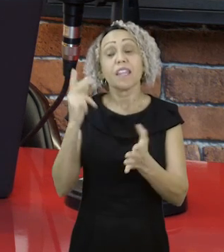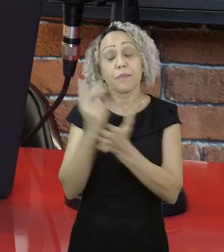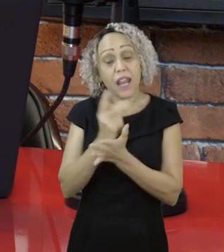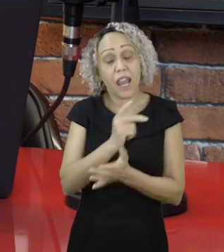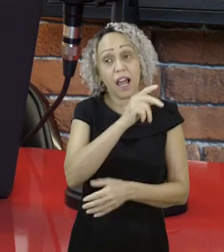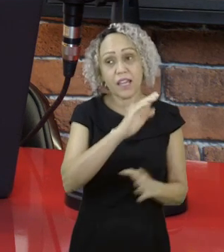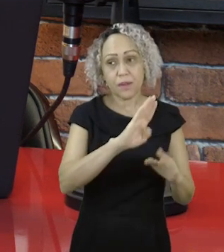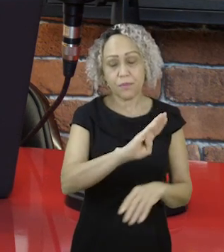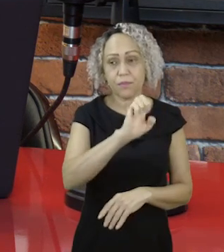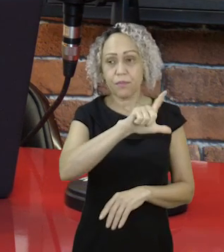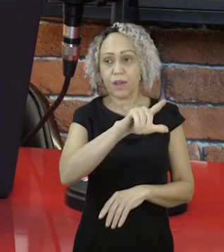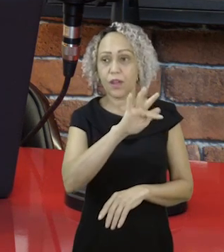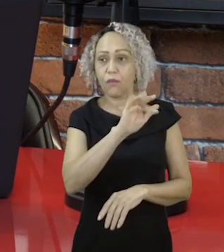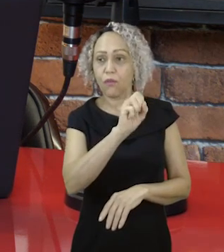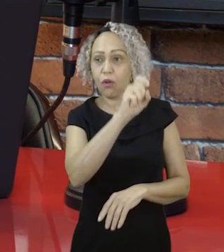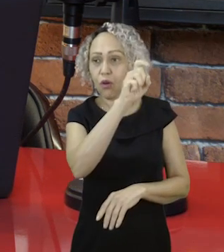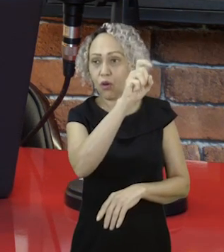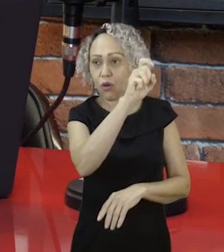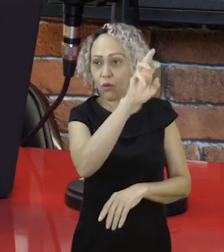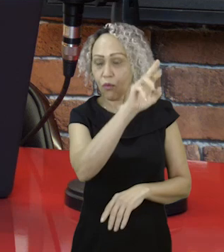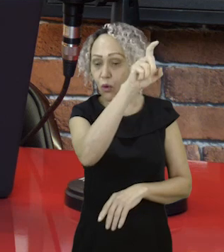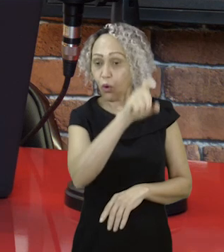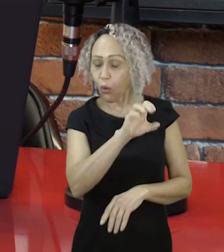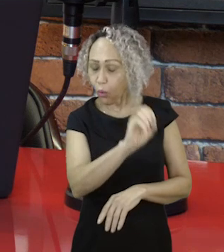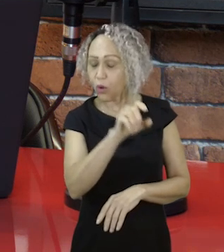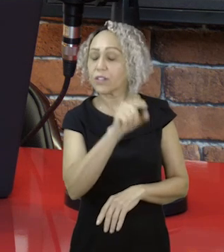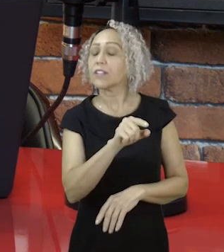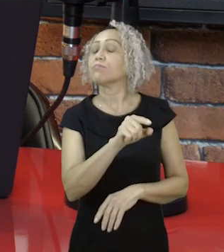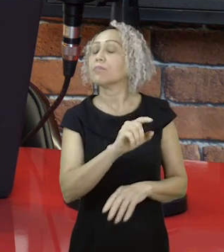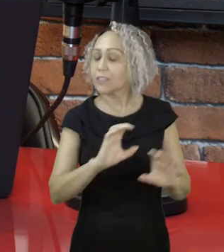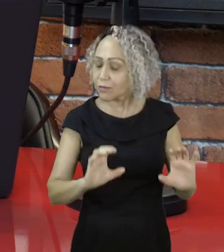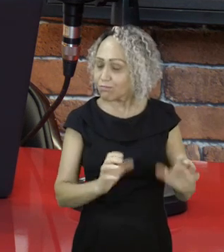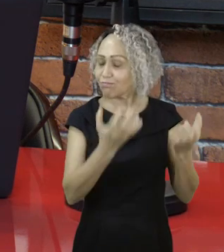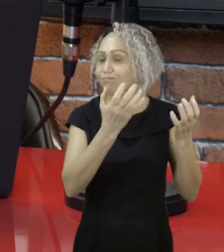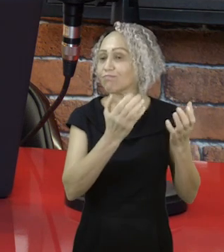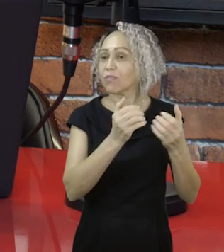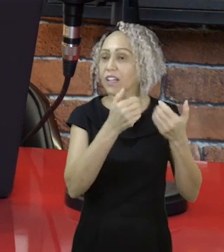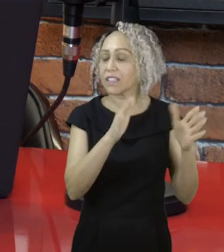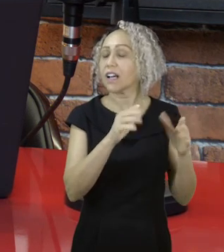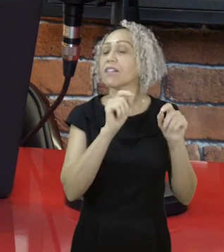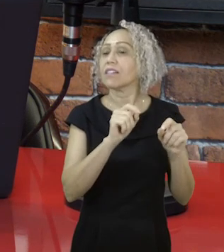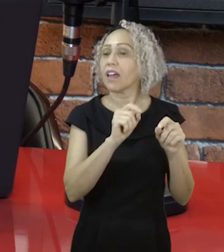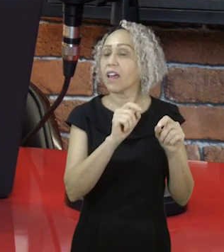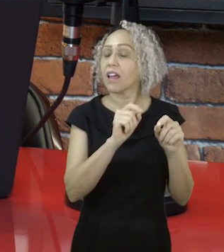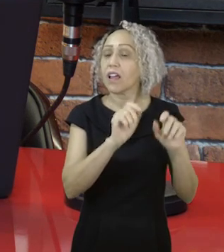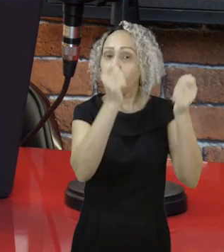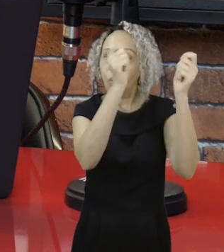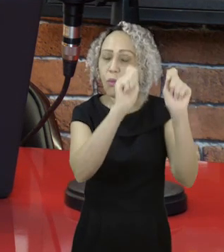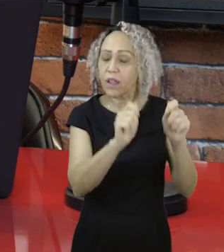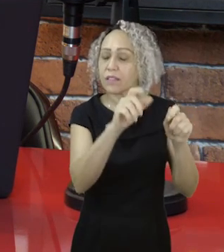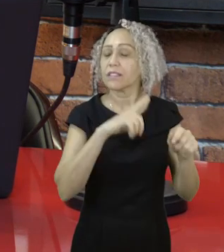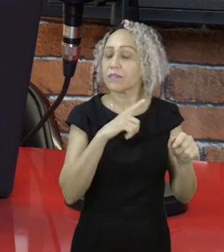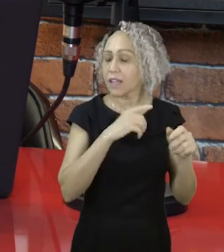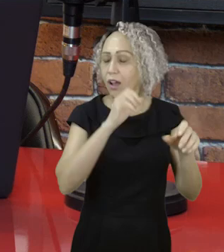Belford Roxo, Lula participou da inauguração da Escola Municipal Arthur Araújo Lula da Silva, uma homenagem ao neto do